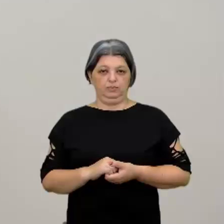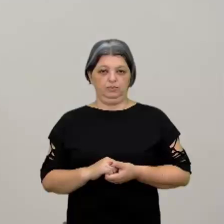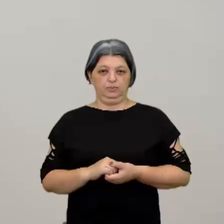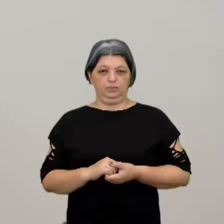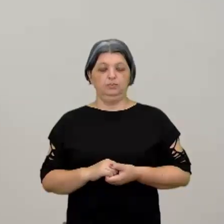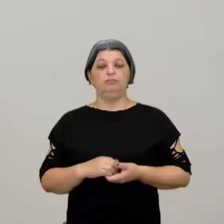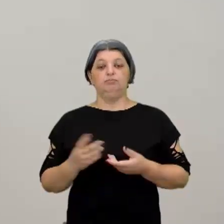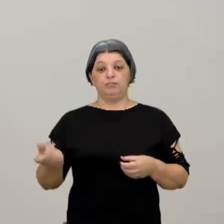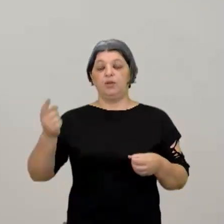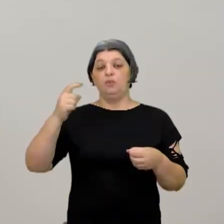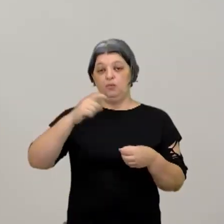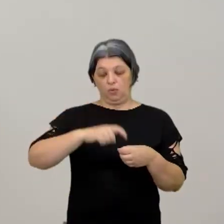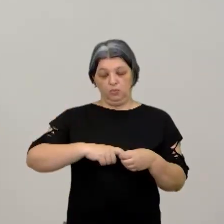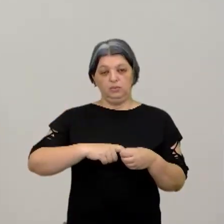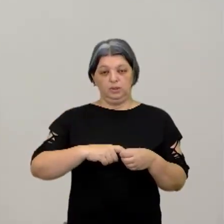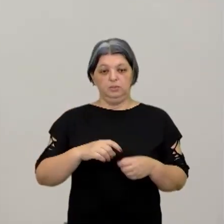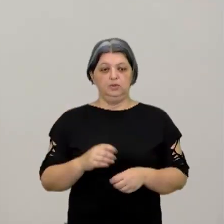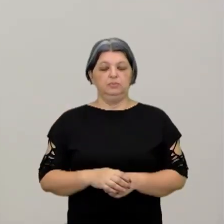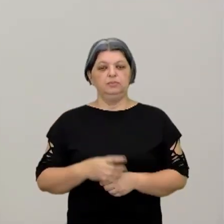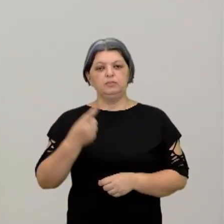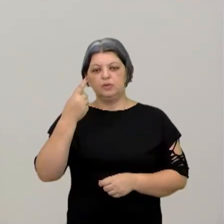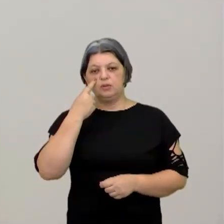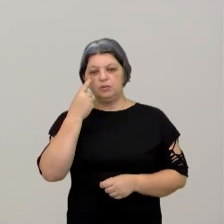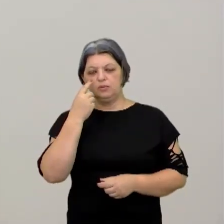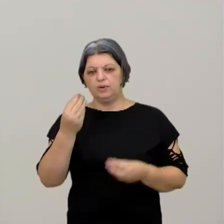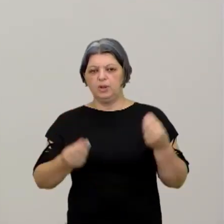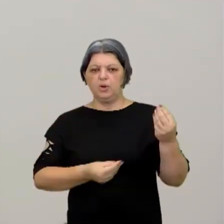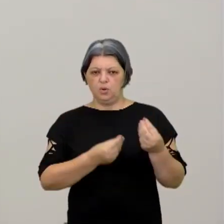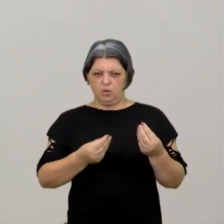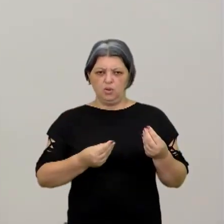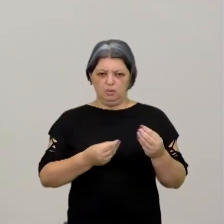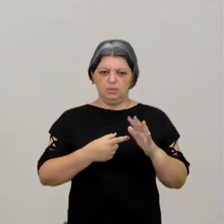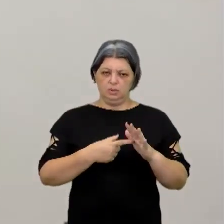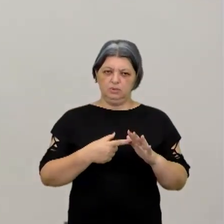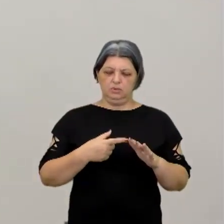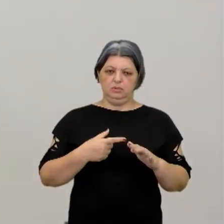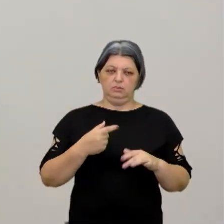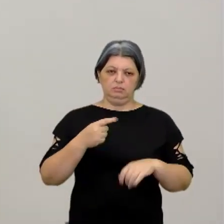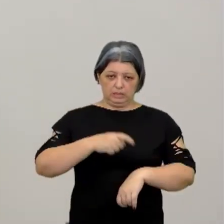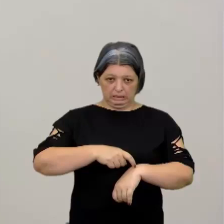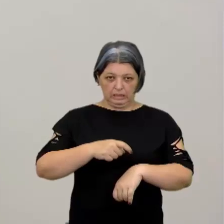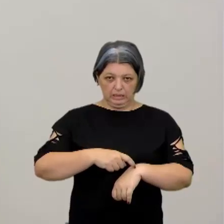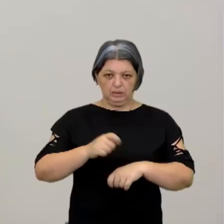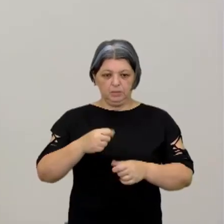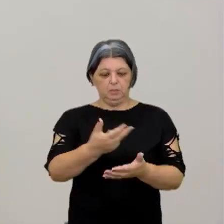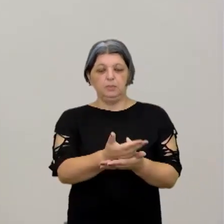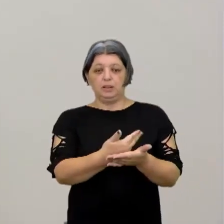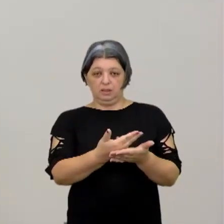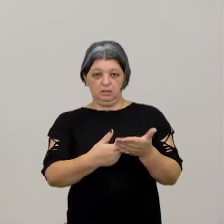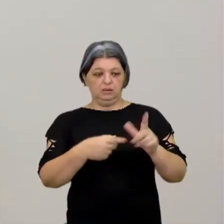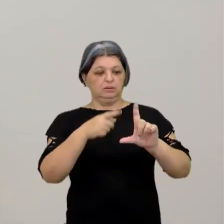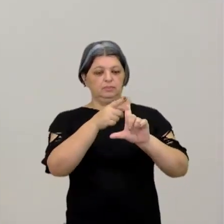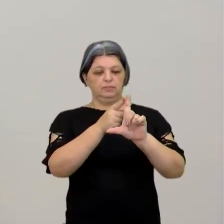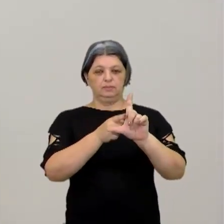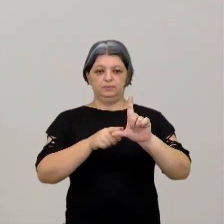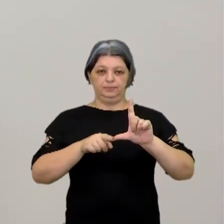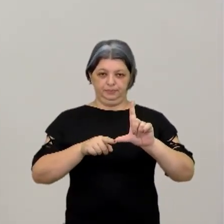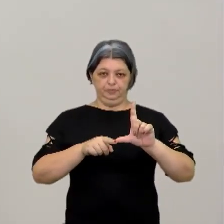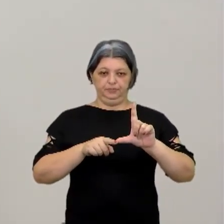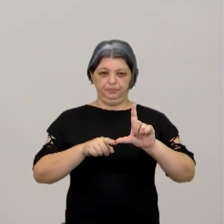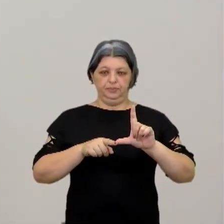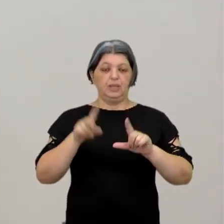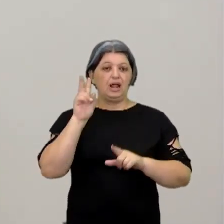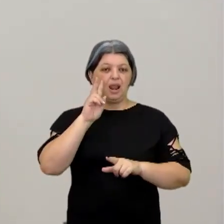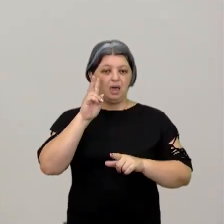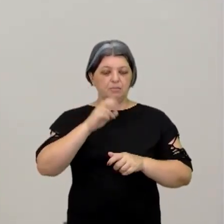o e voltamos aqui então vamos ver como que vai ficar a isso espero que tenha dado tempo para vocês desenharem o eixo aí Lembrando que o